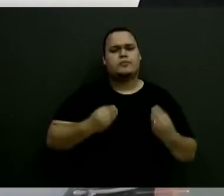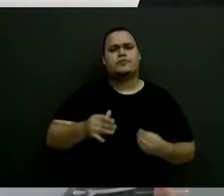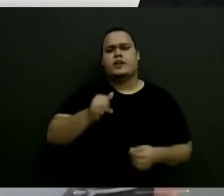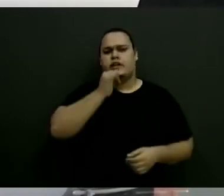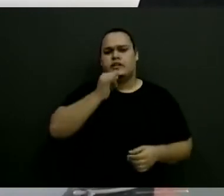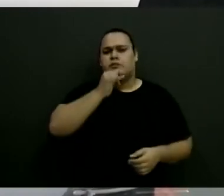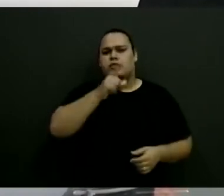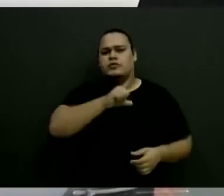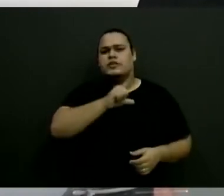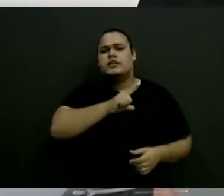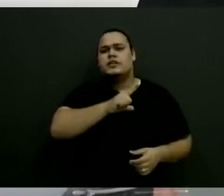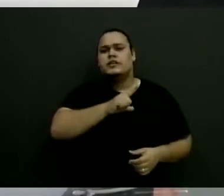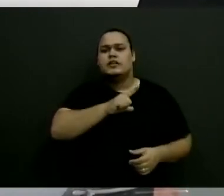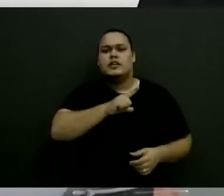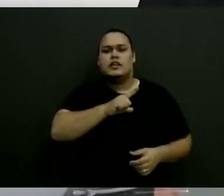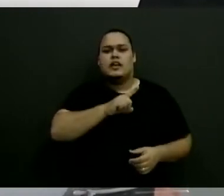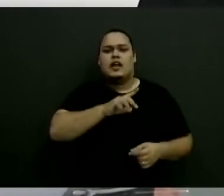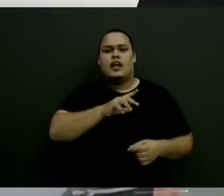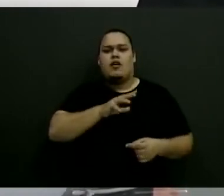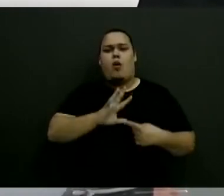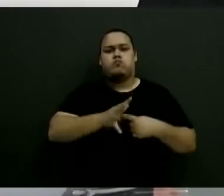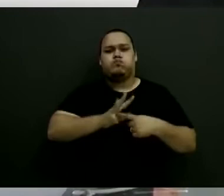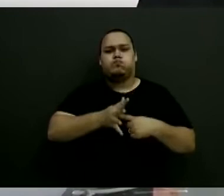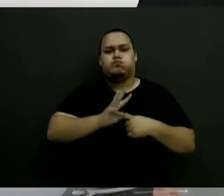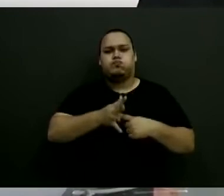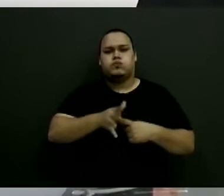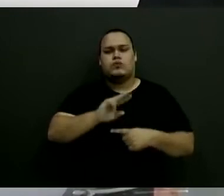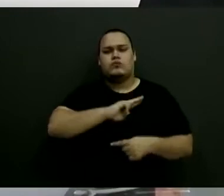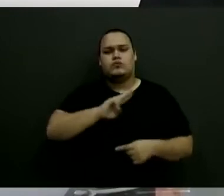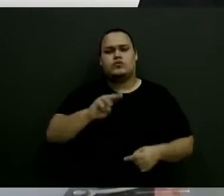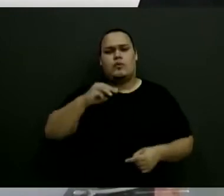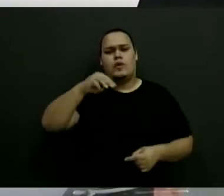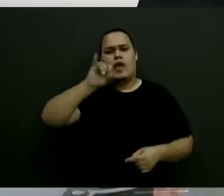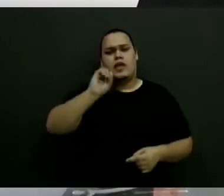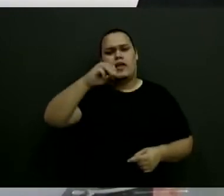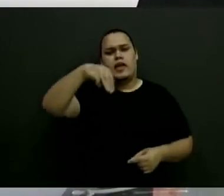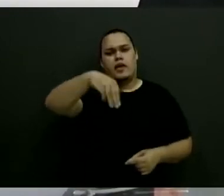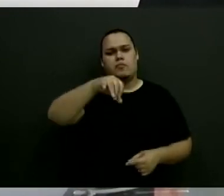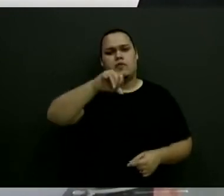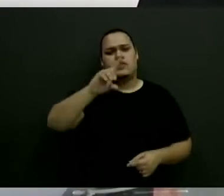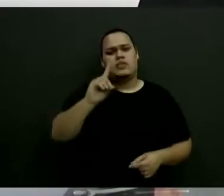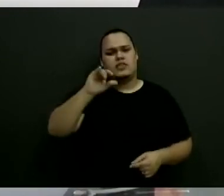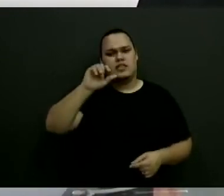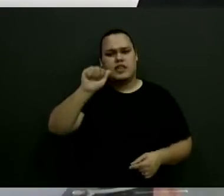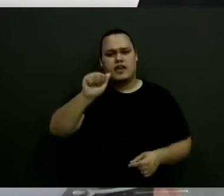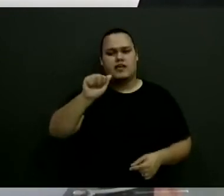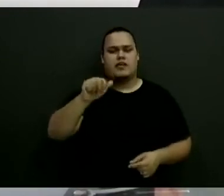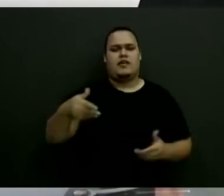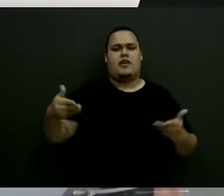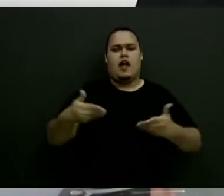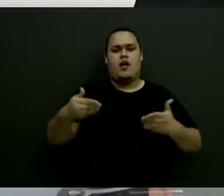um sistema do pastor Abe Huber, MDA, e eu gostaria de